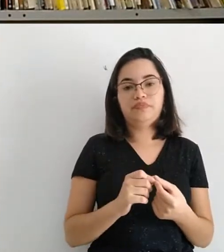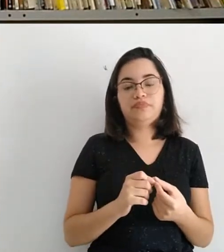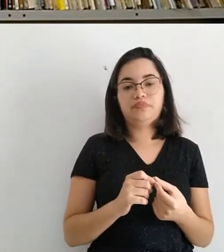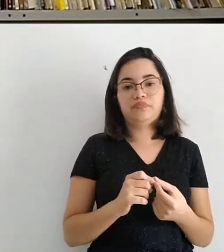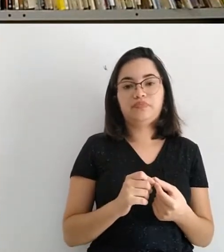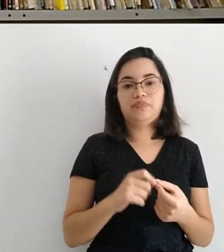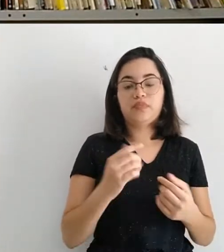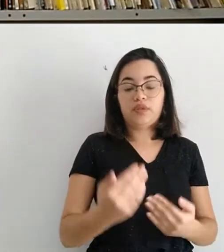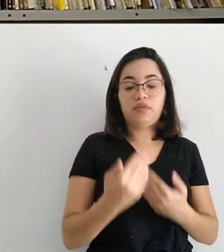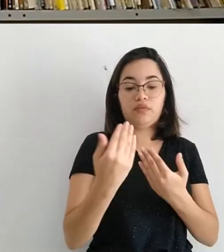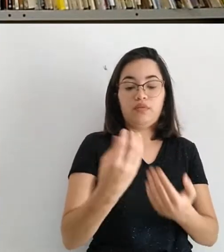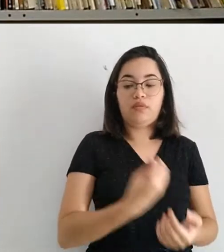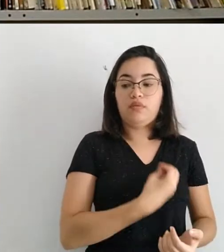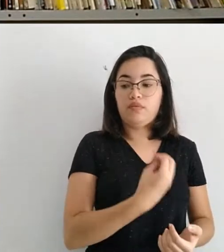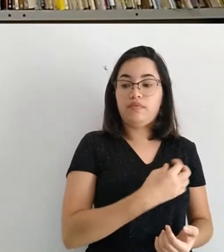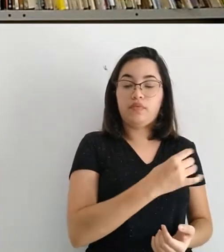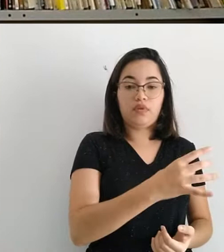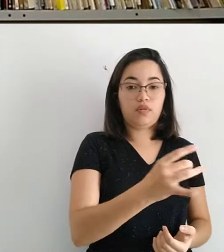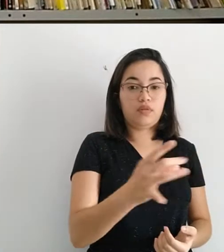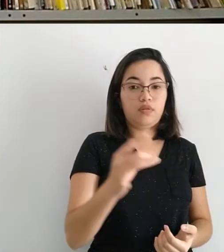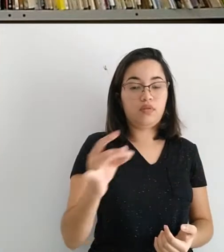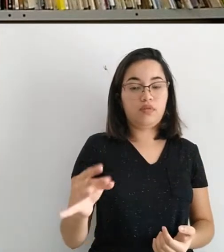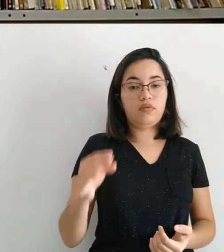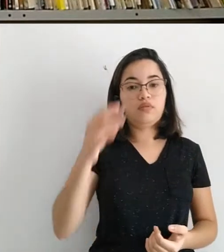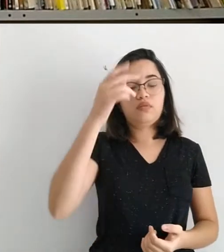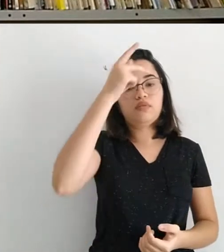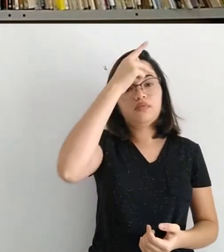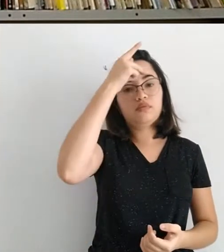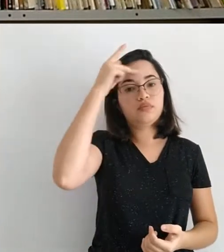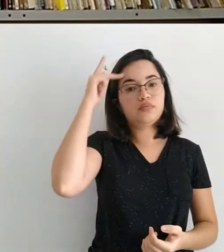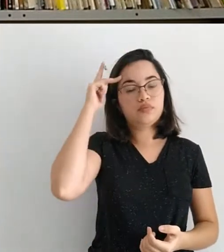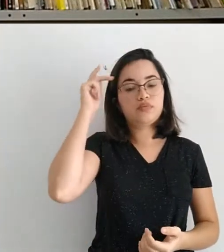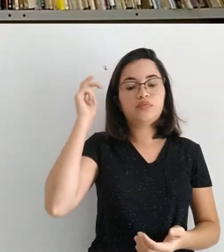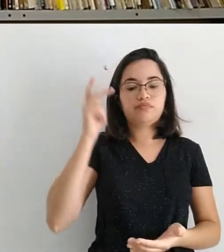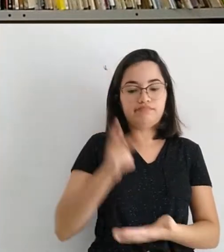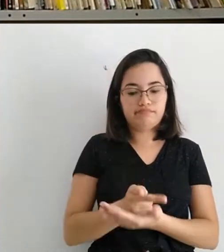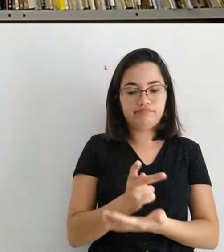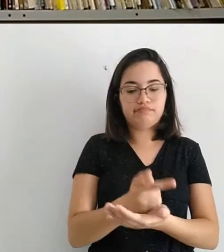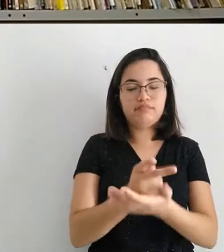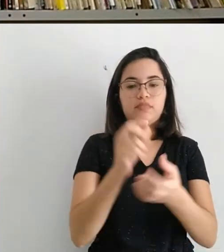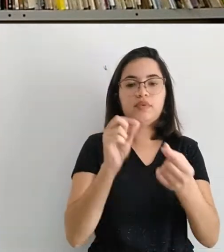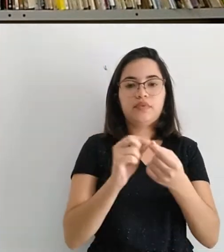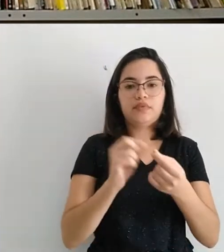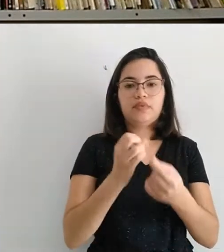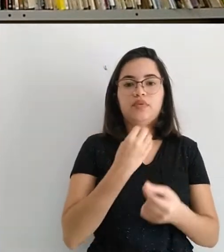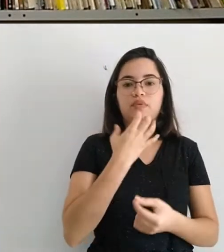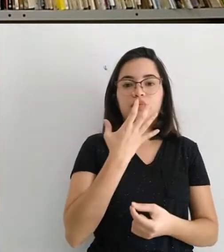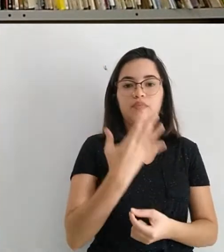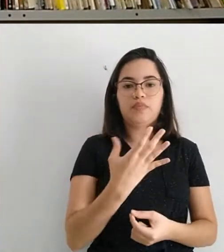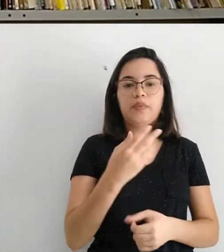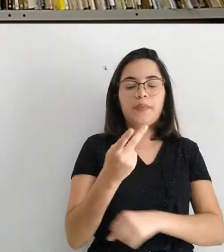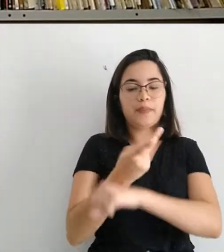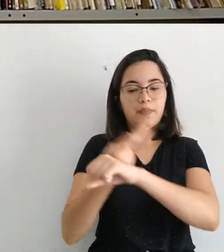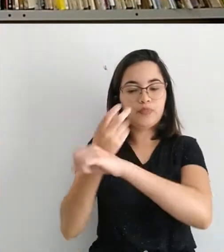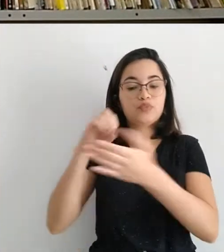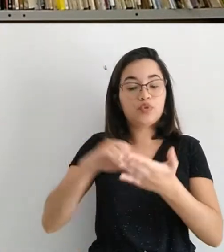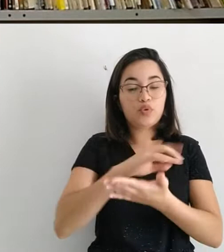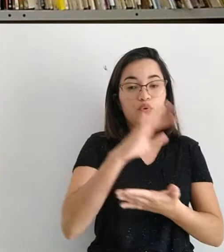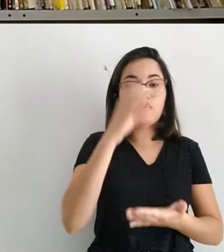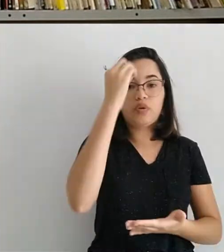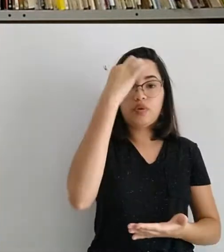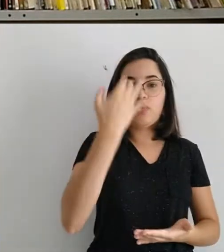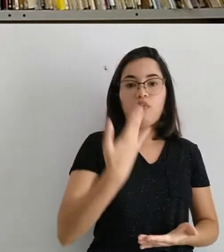procedimento. Ele dará vida eterna aos que, persistindo em fazer o bem, buscam